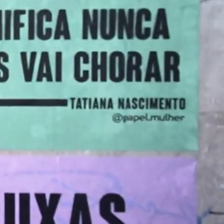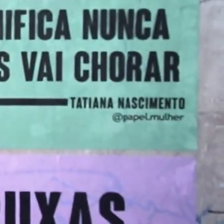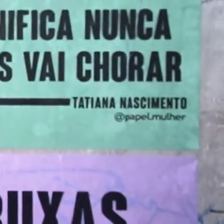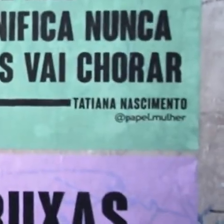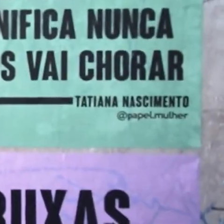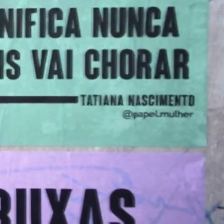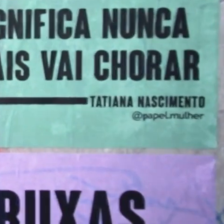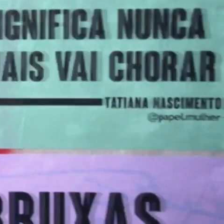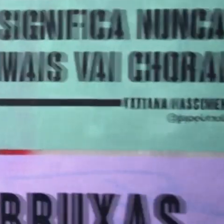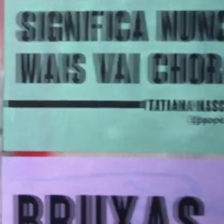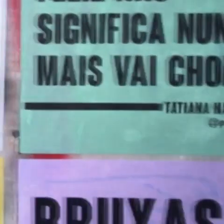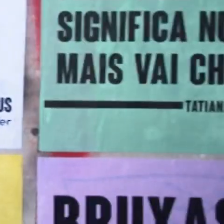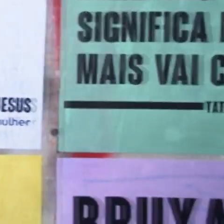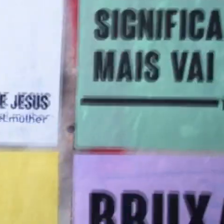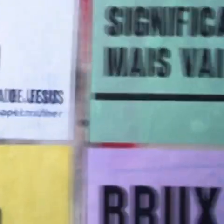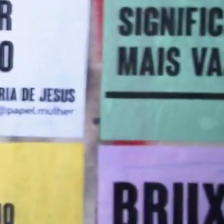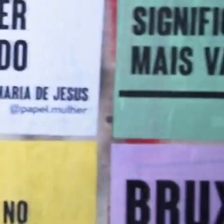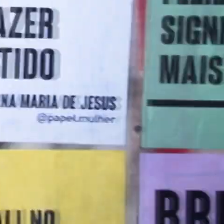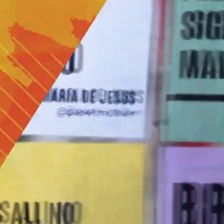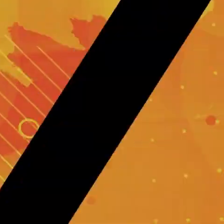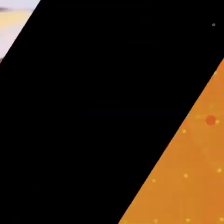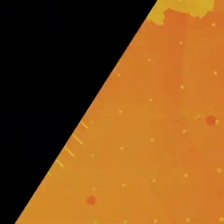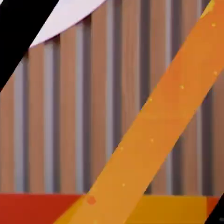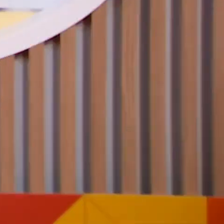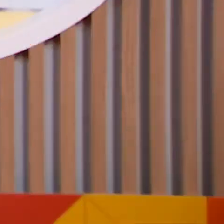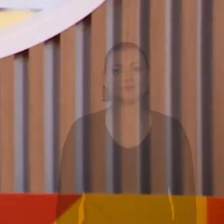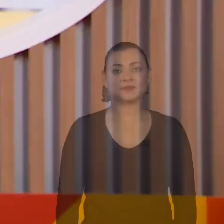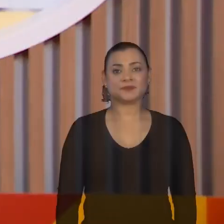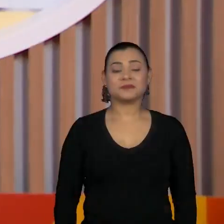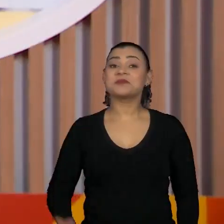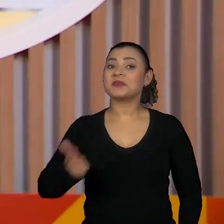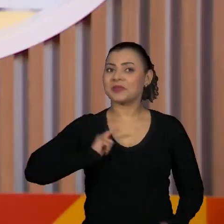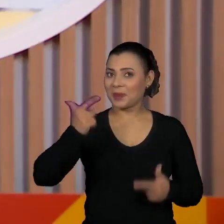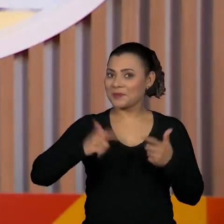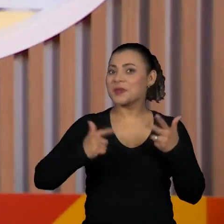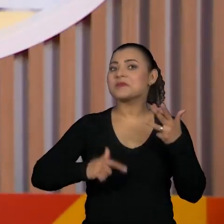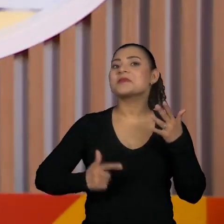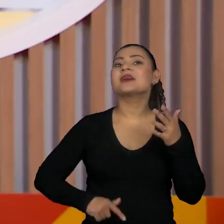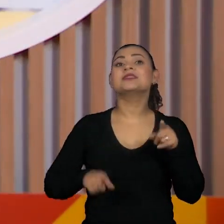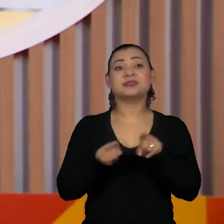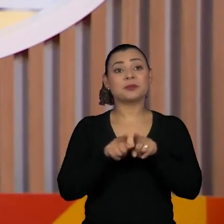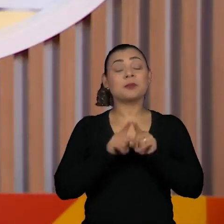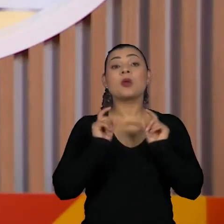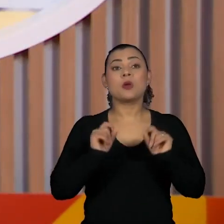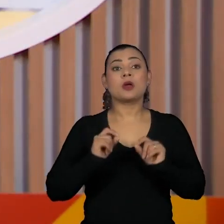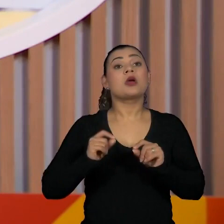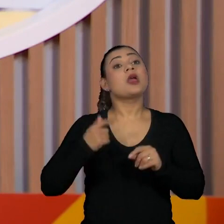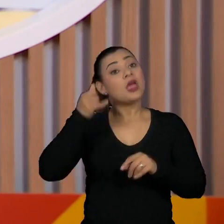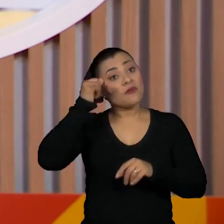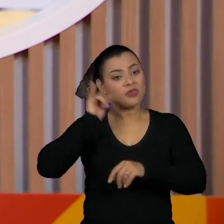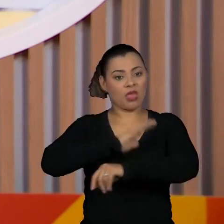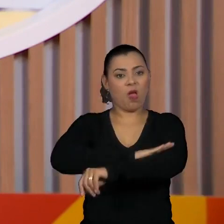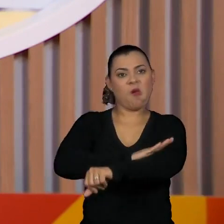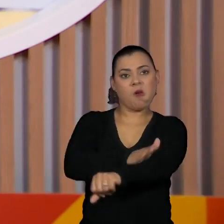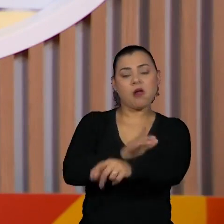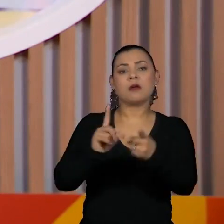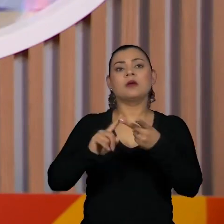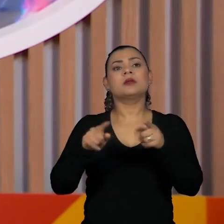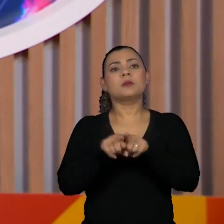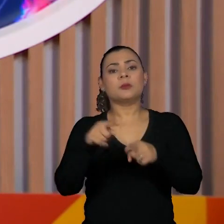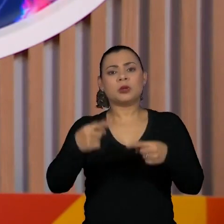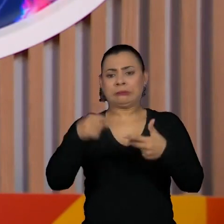right, Jamba's on the way. Tem mais coletivos culturais, coletivo antirracista, coletivo político. A gente está